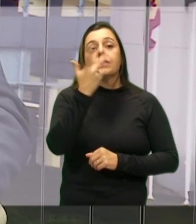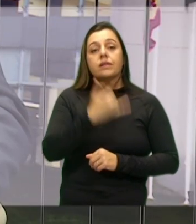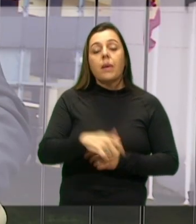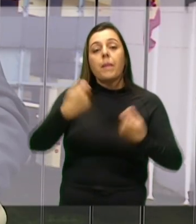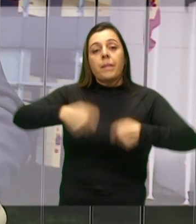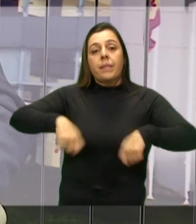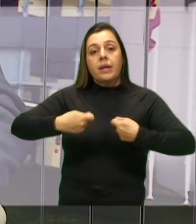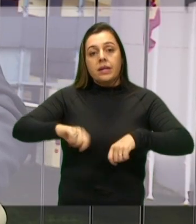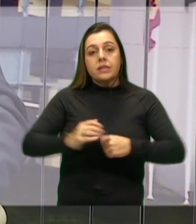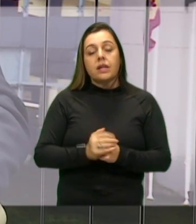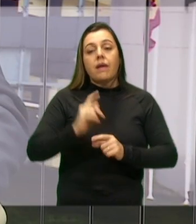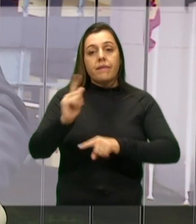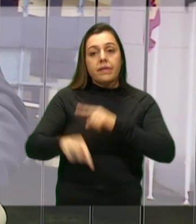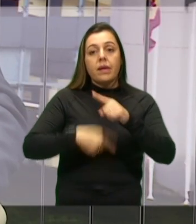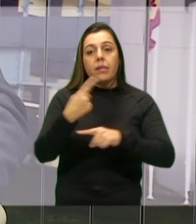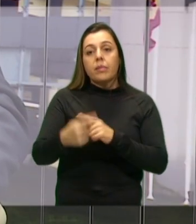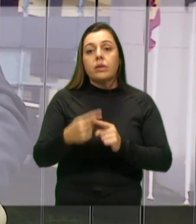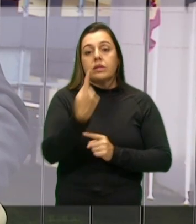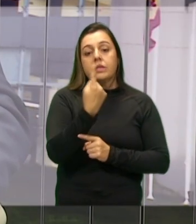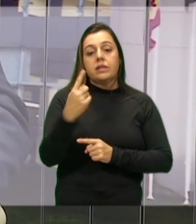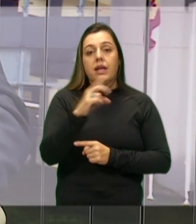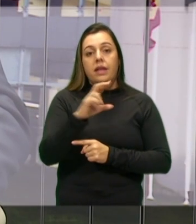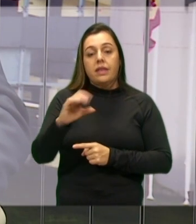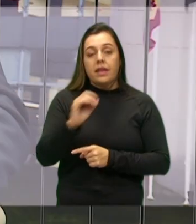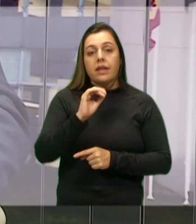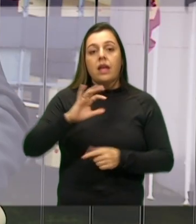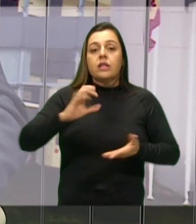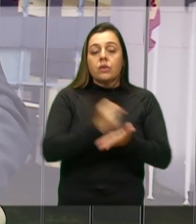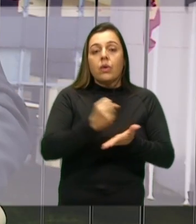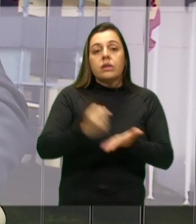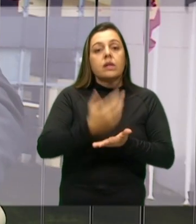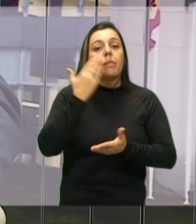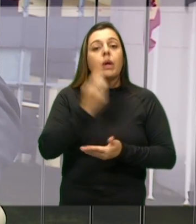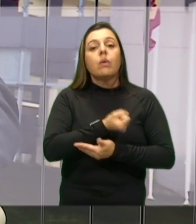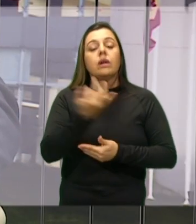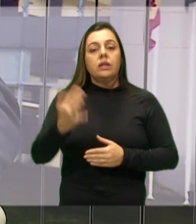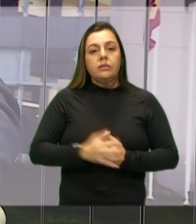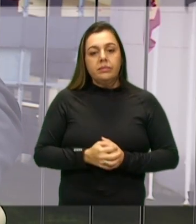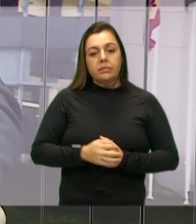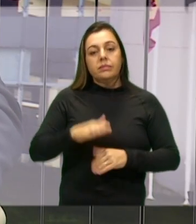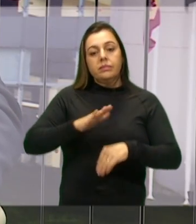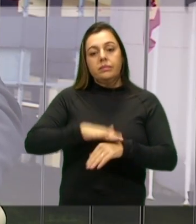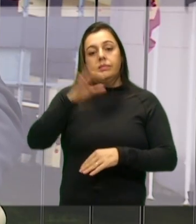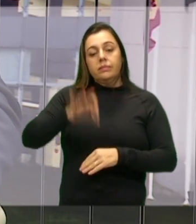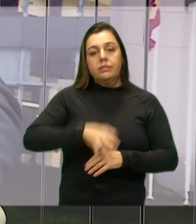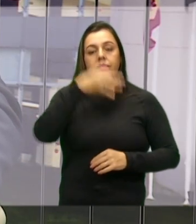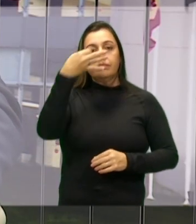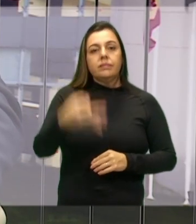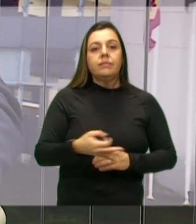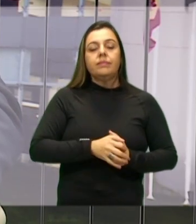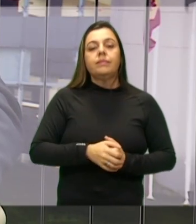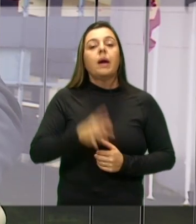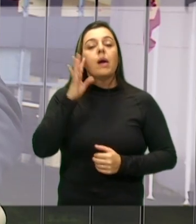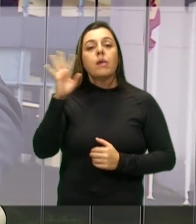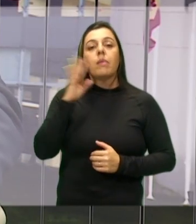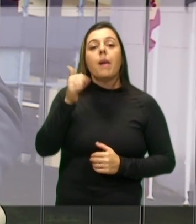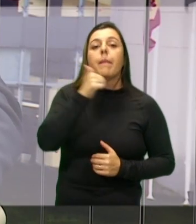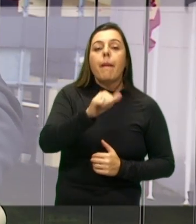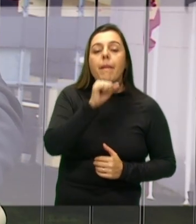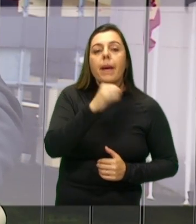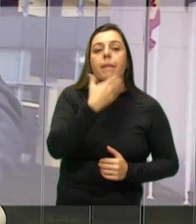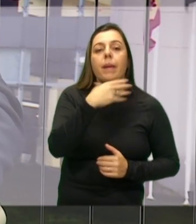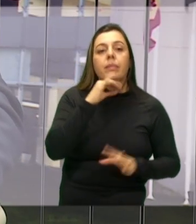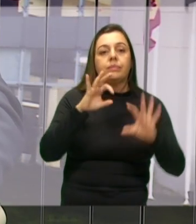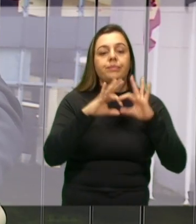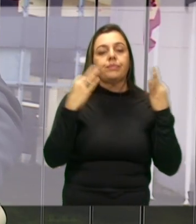ainda precisam depois desses 110, para a gente saber a totalidade disso. Isso vai trazer mais qualidade, porque você imagine, o pai, a mãe,